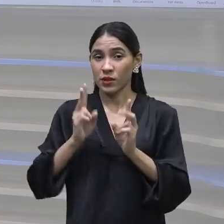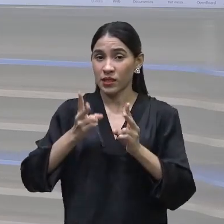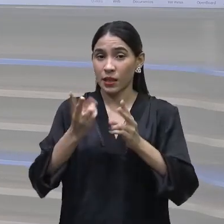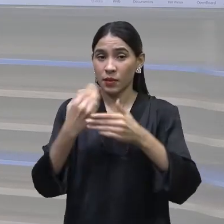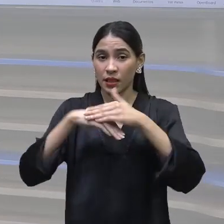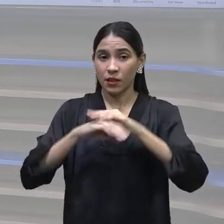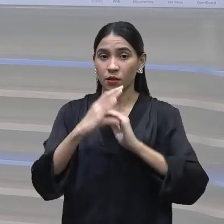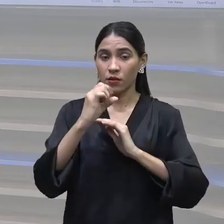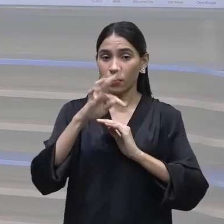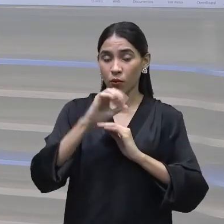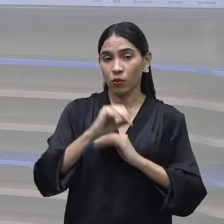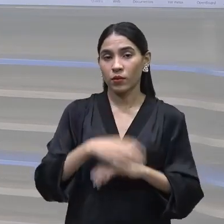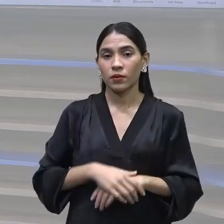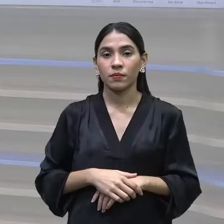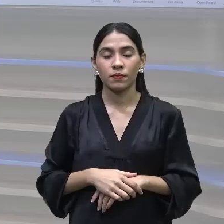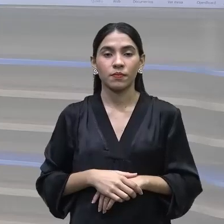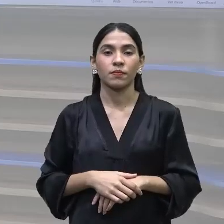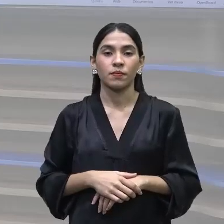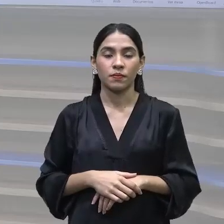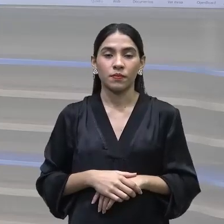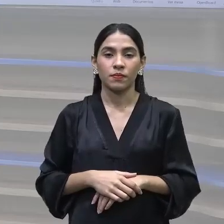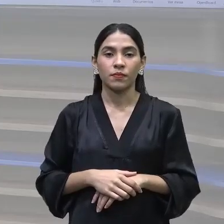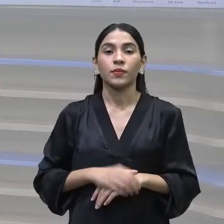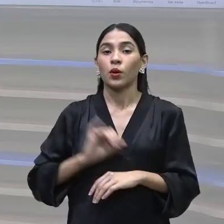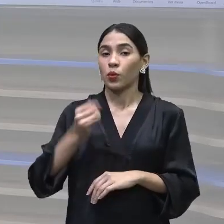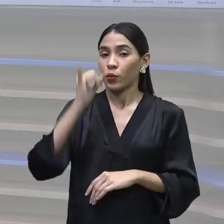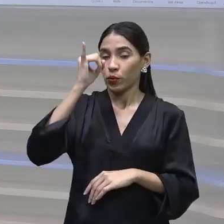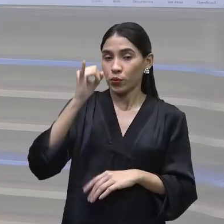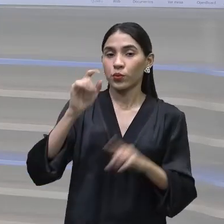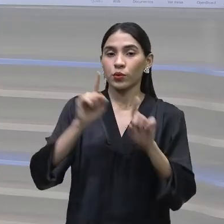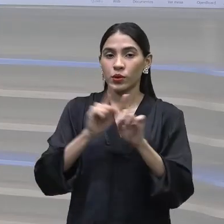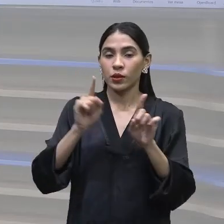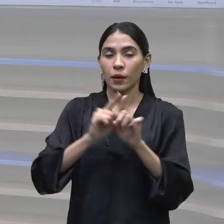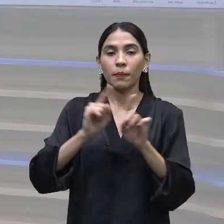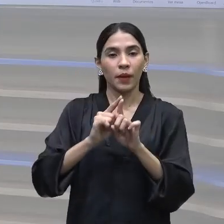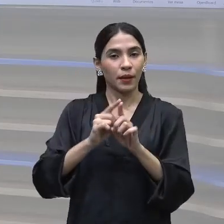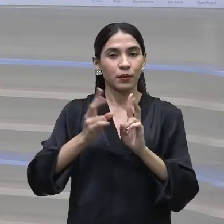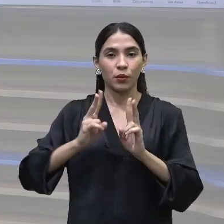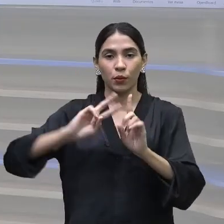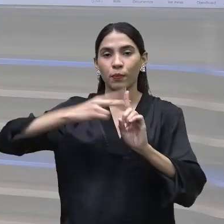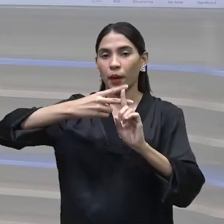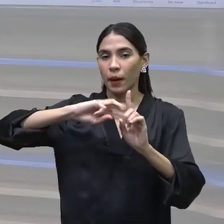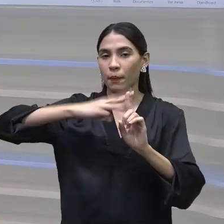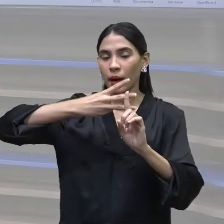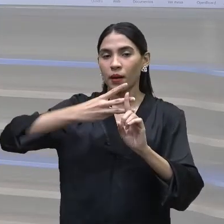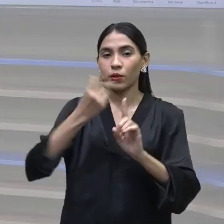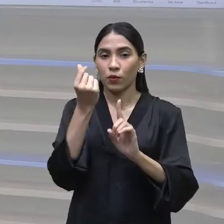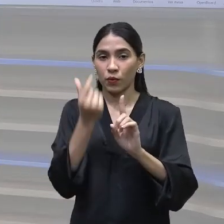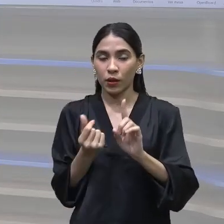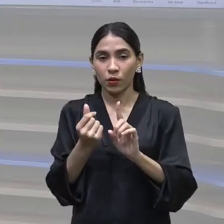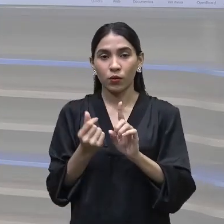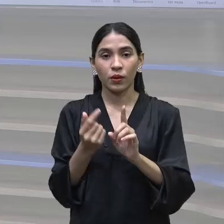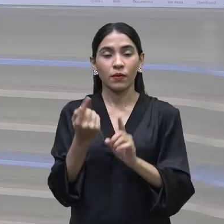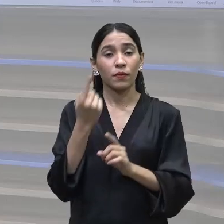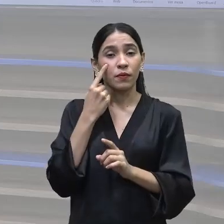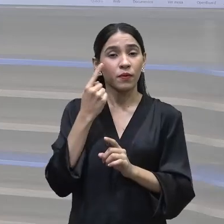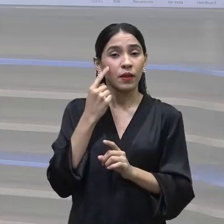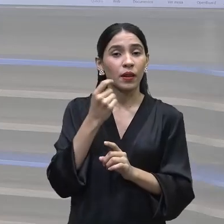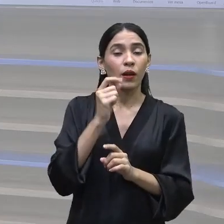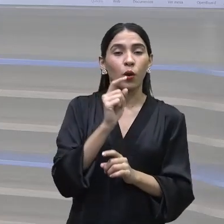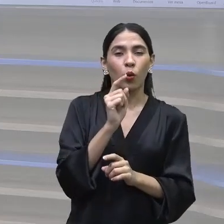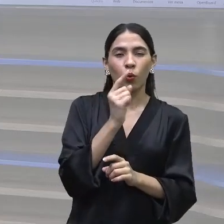estou devendo lá R$1, não tem problema. Os juros sobre juros serão altíssimos e daqui a algum tempo você vai ver que aquele R$1